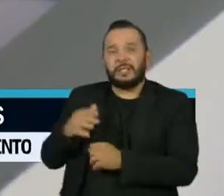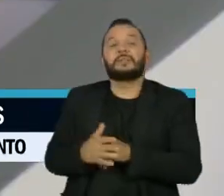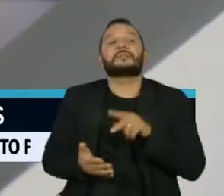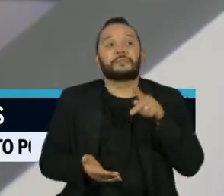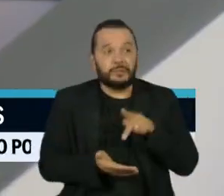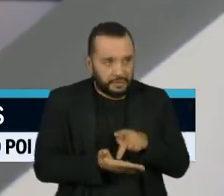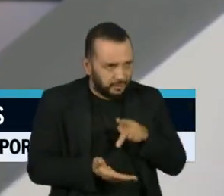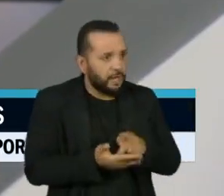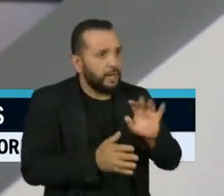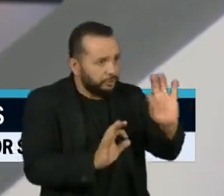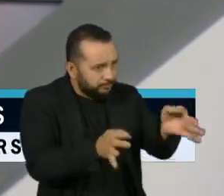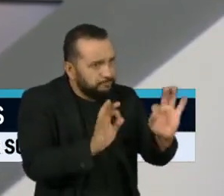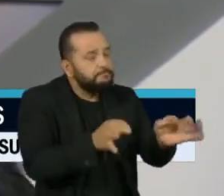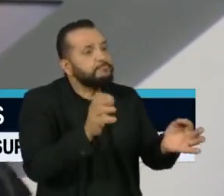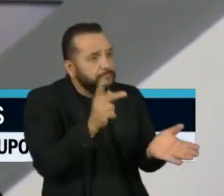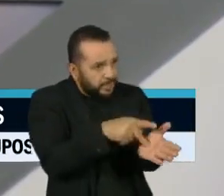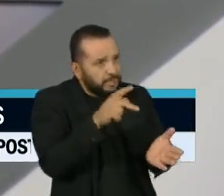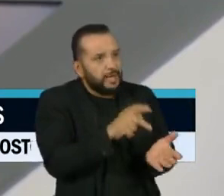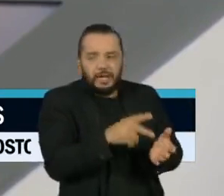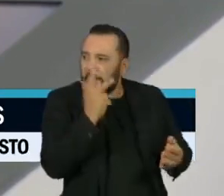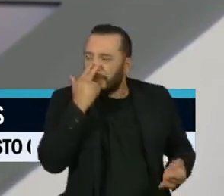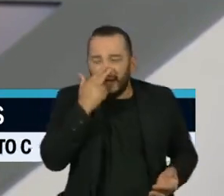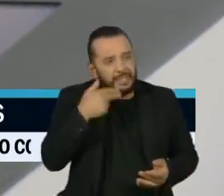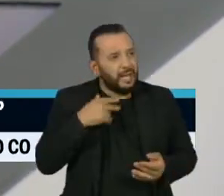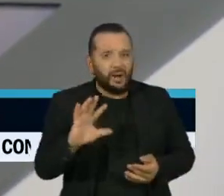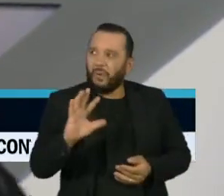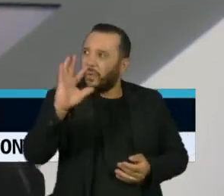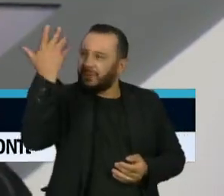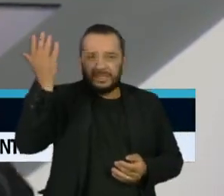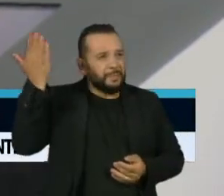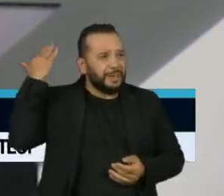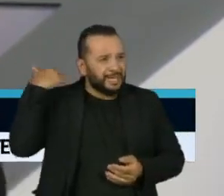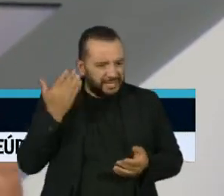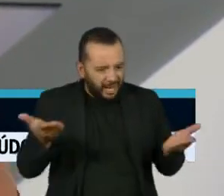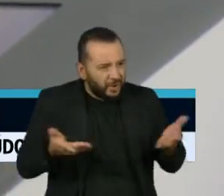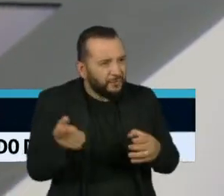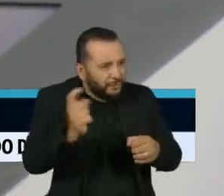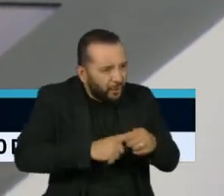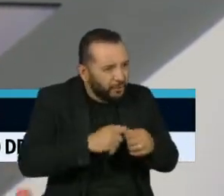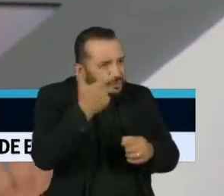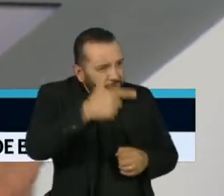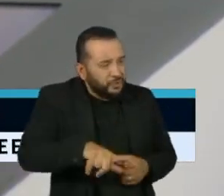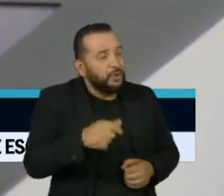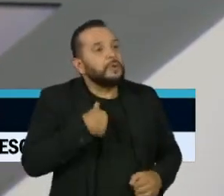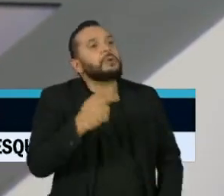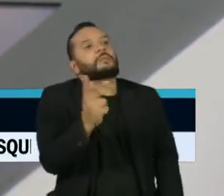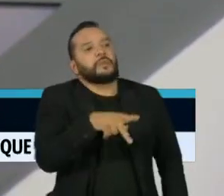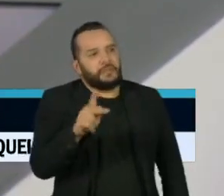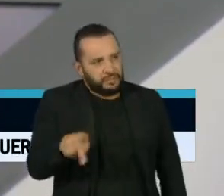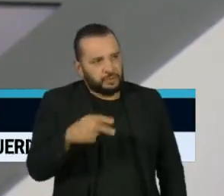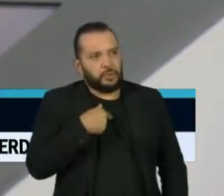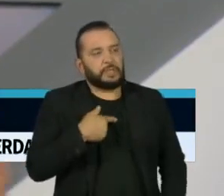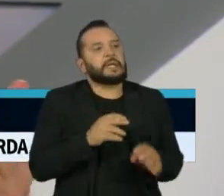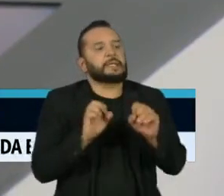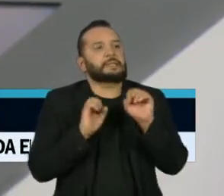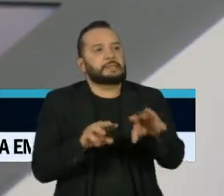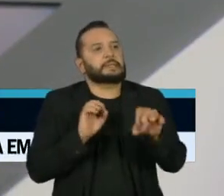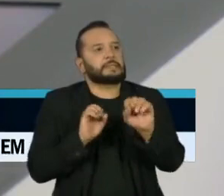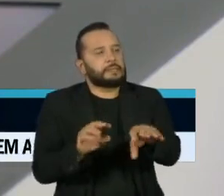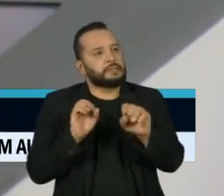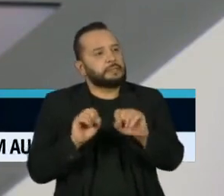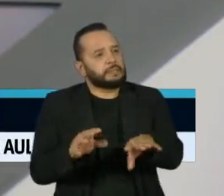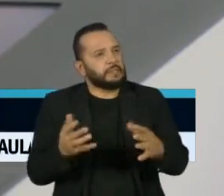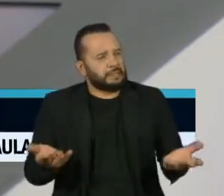amarga, exatamente, aquela sensação de insegurança. Quer dizer, o professor ia dar sua aula, e eu vivi isso, infelizmente, ia dar sua